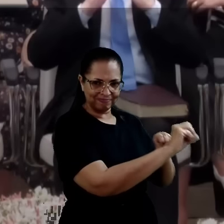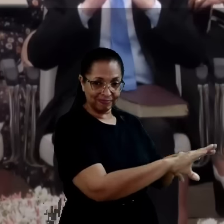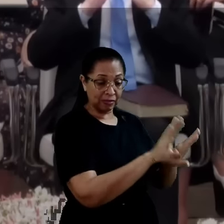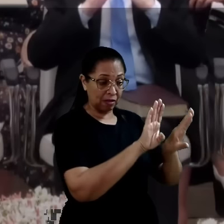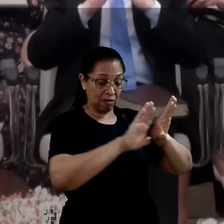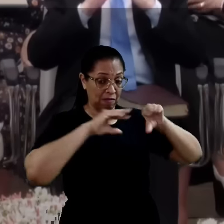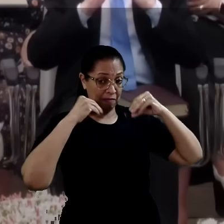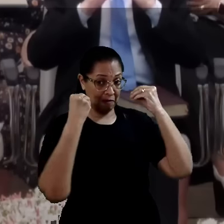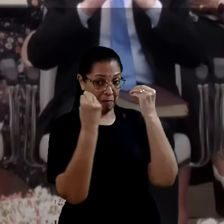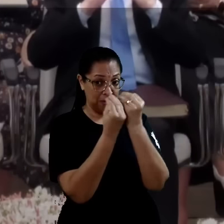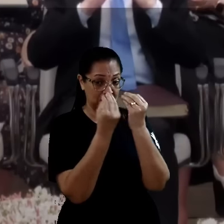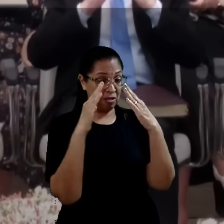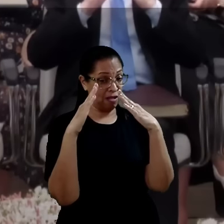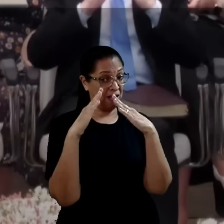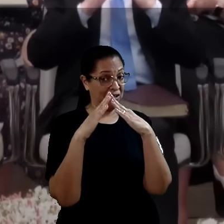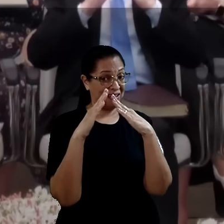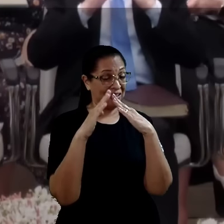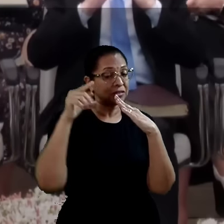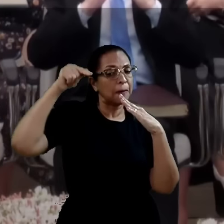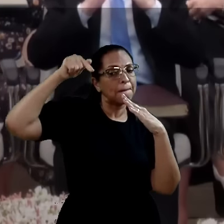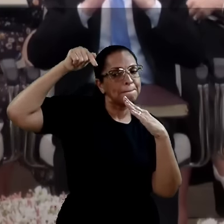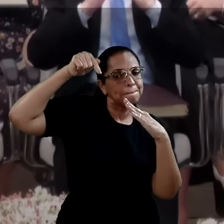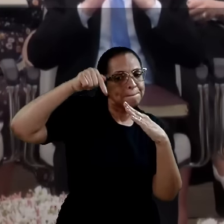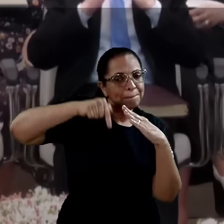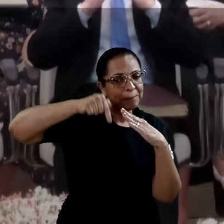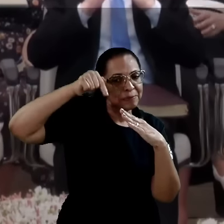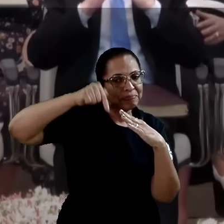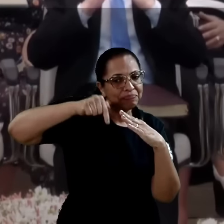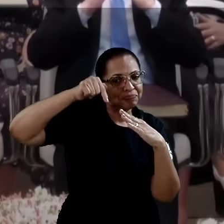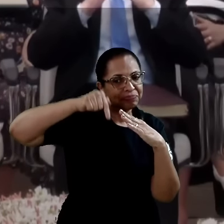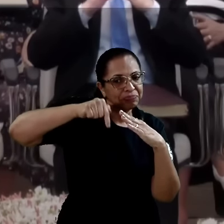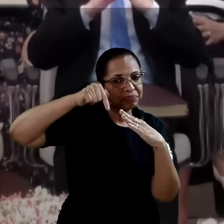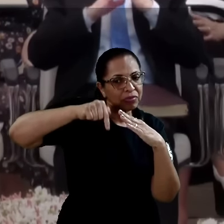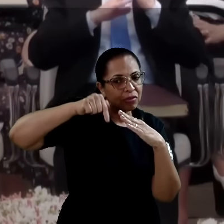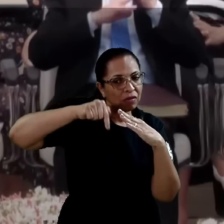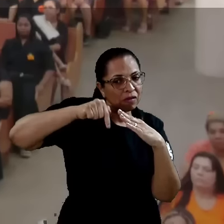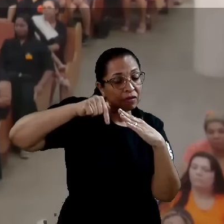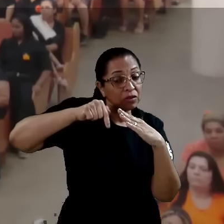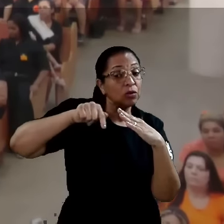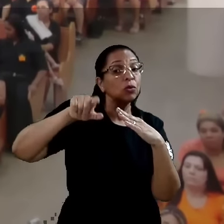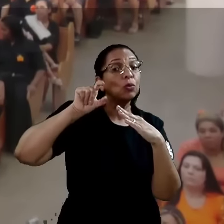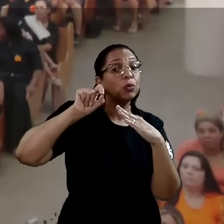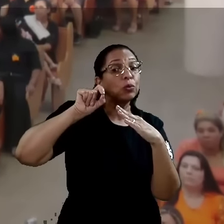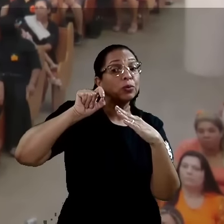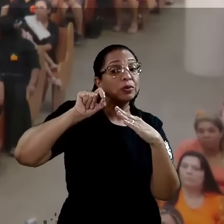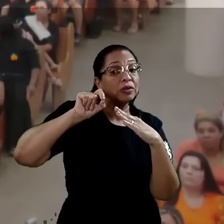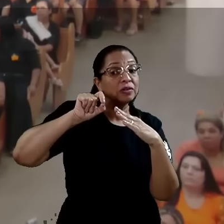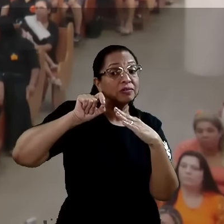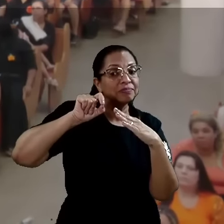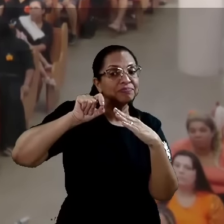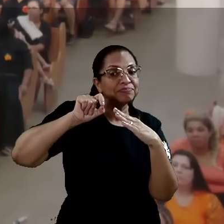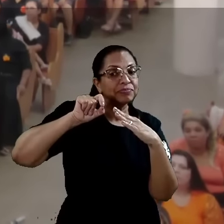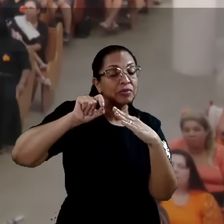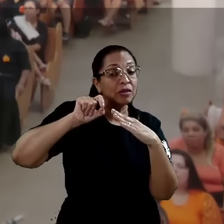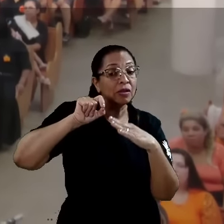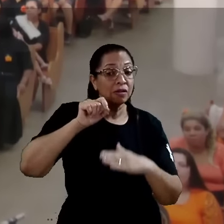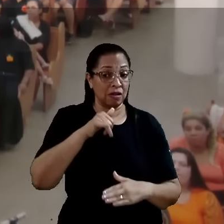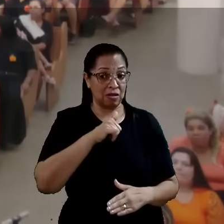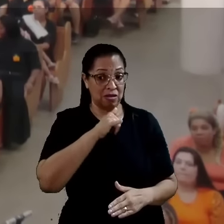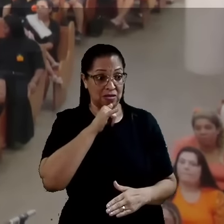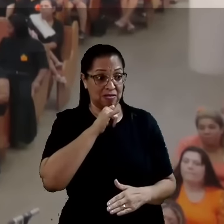casa dentro de casa aqui Paulo fala da memória se lembrando de unice o nome